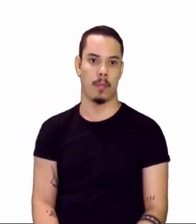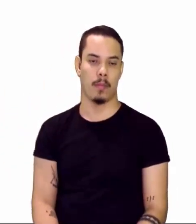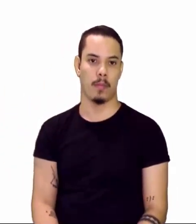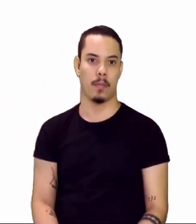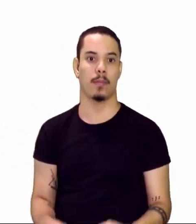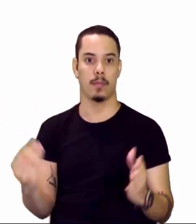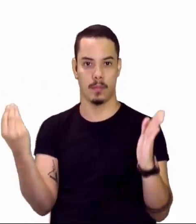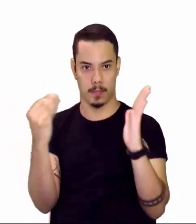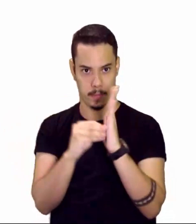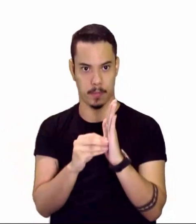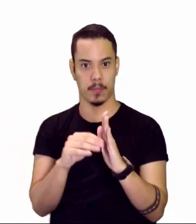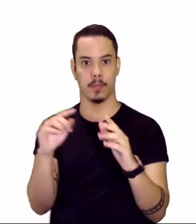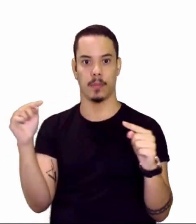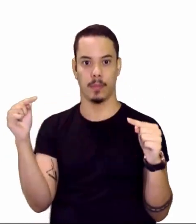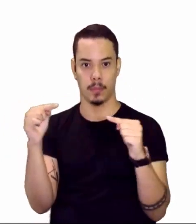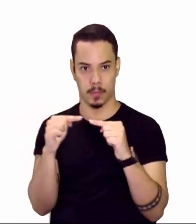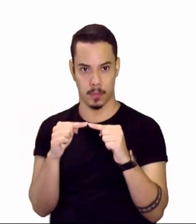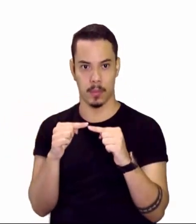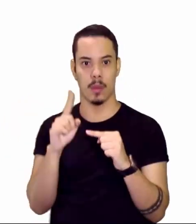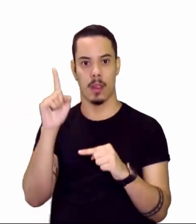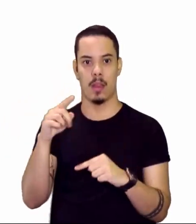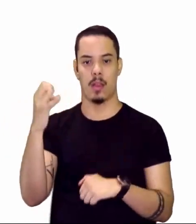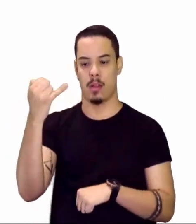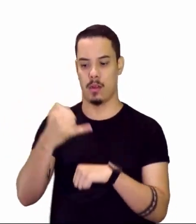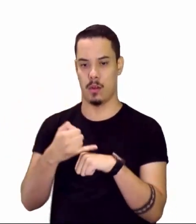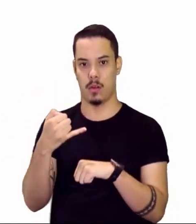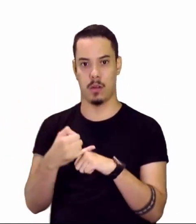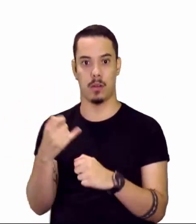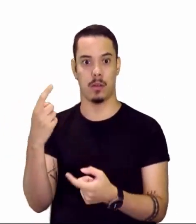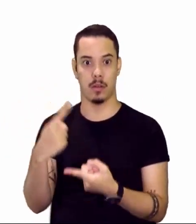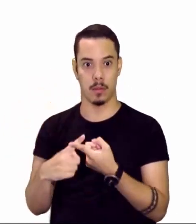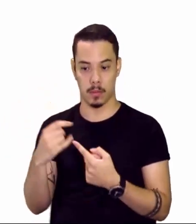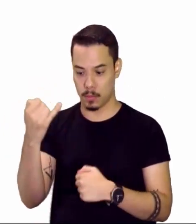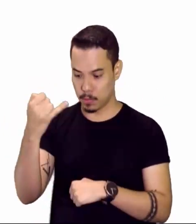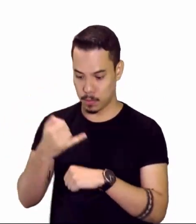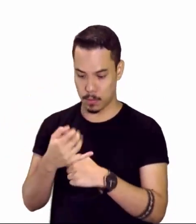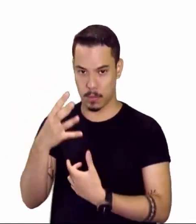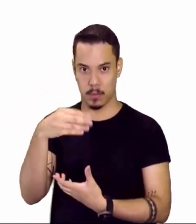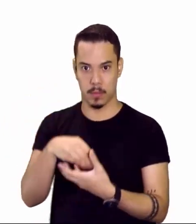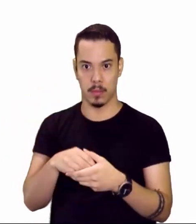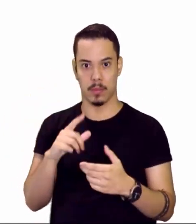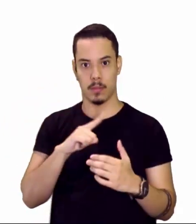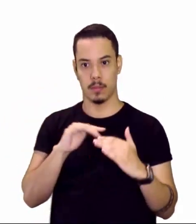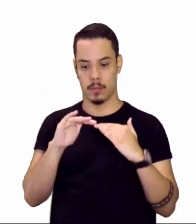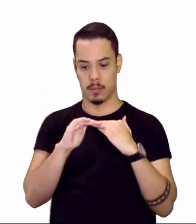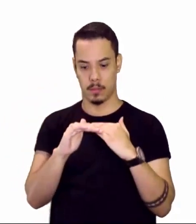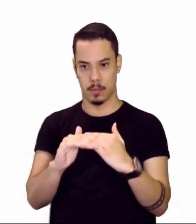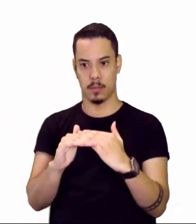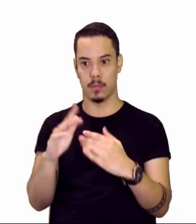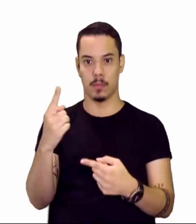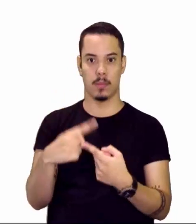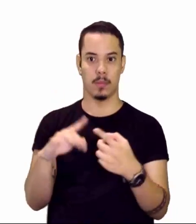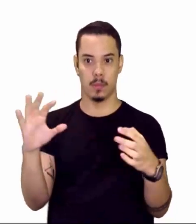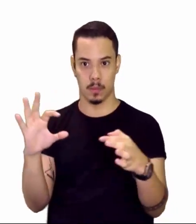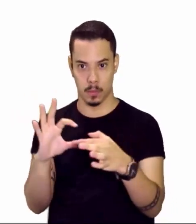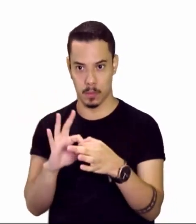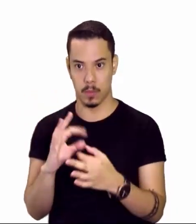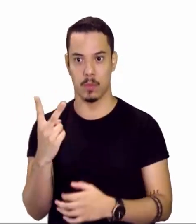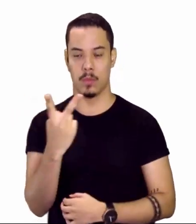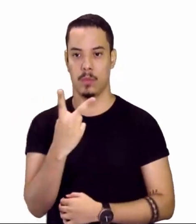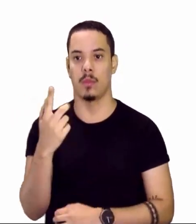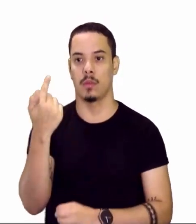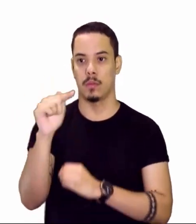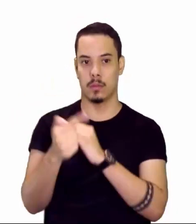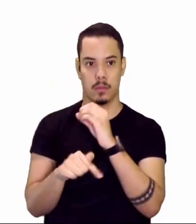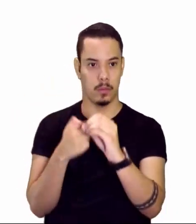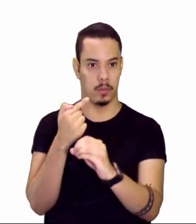exatamente uma ligação iônica, né? Porque uma ligação iônica, ela é estabelecida quando a união dos dois átomos por meio